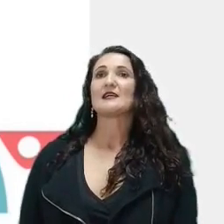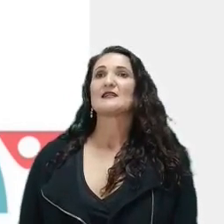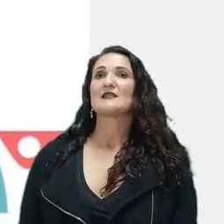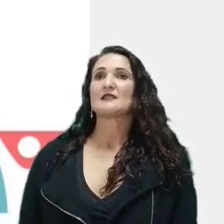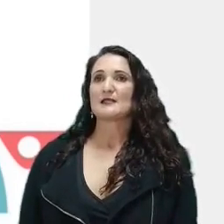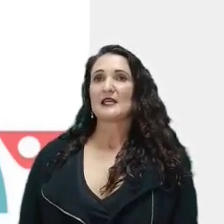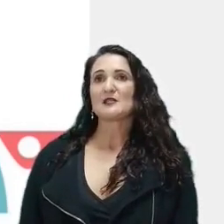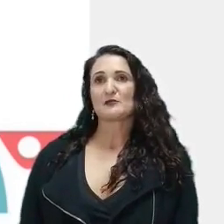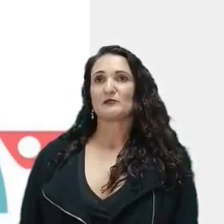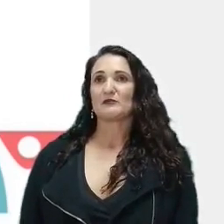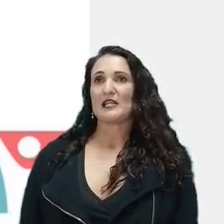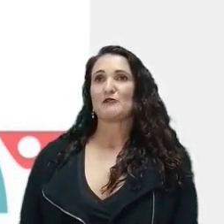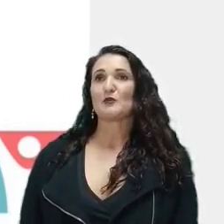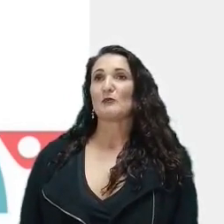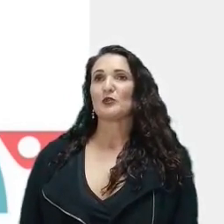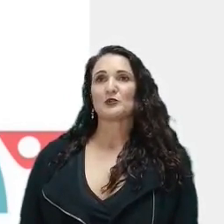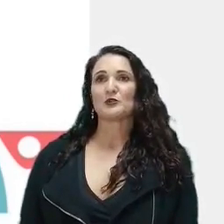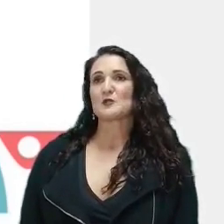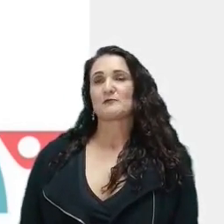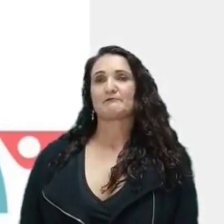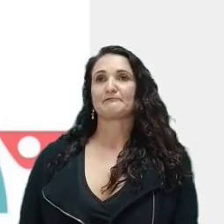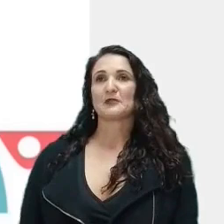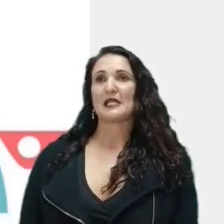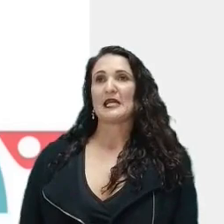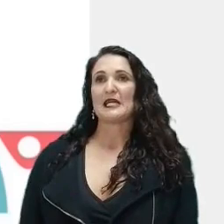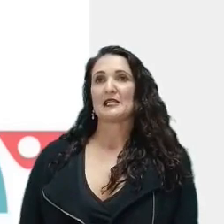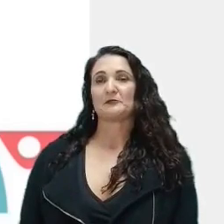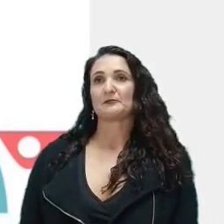lei, 6, né, foram abortos